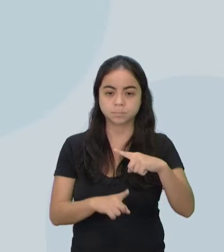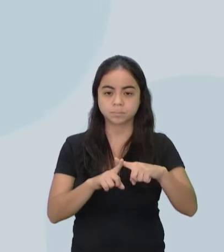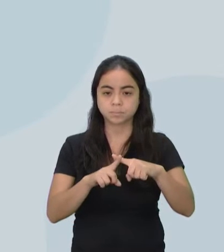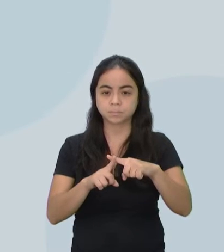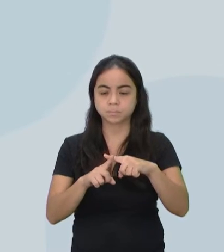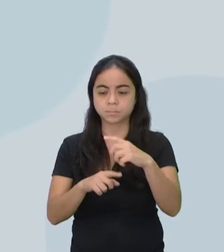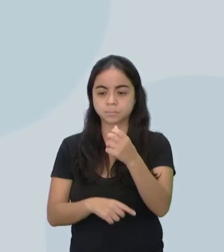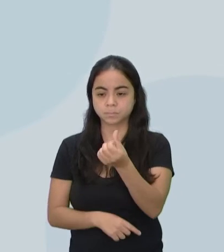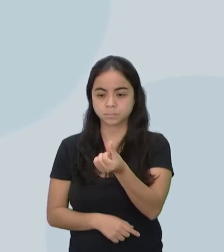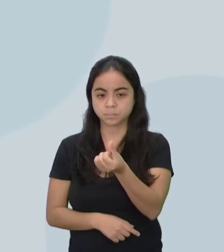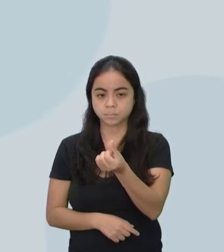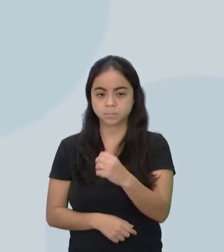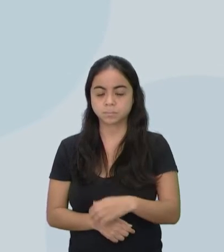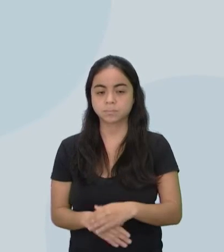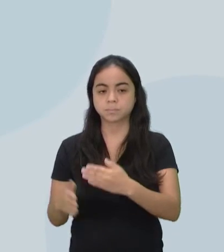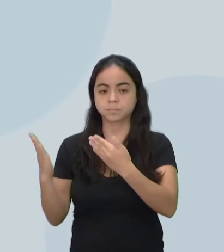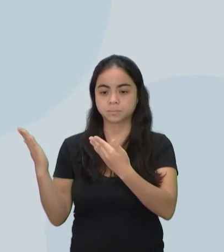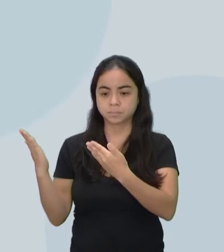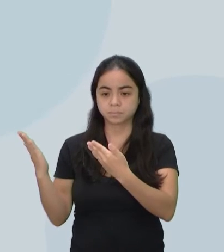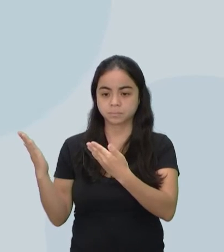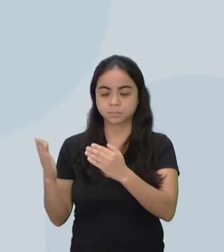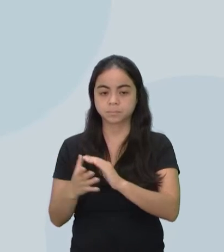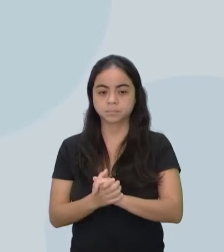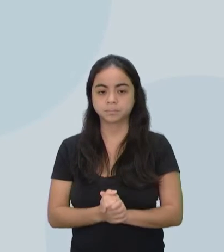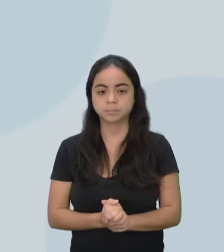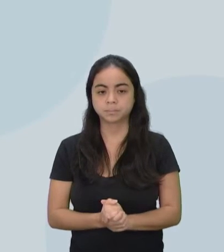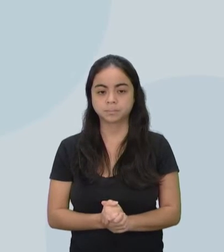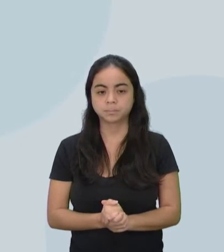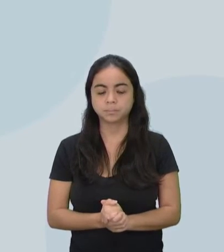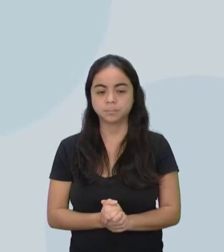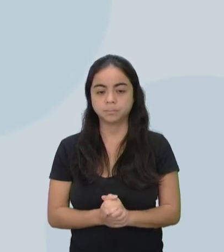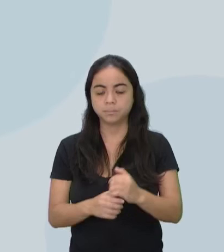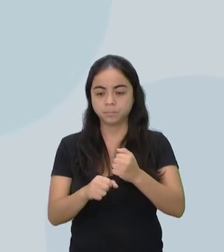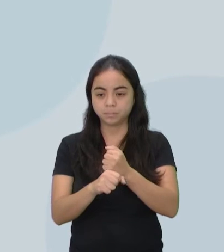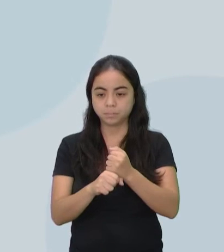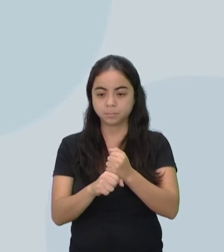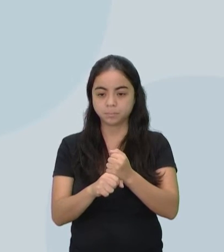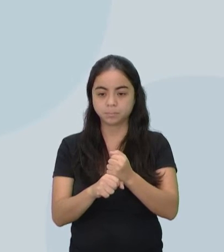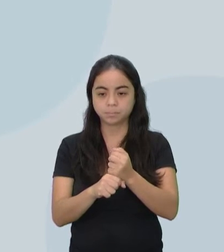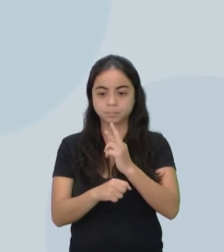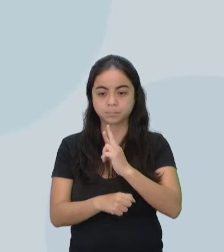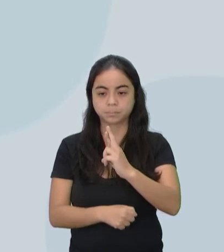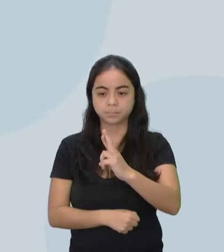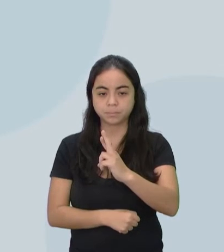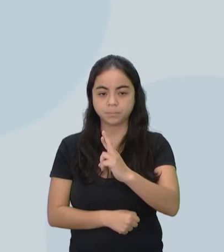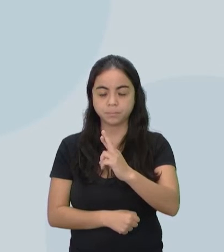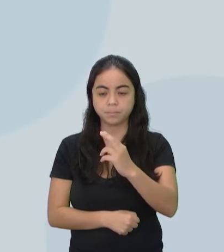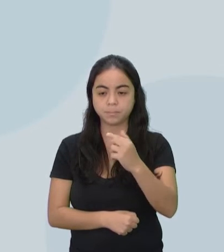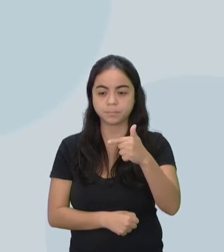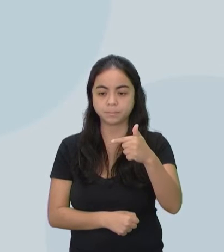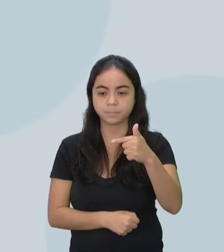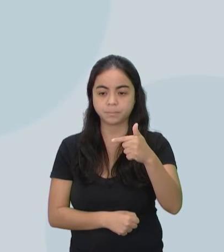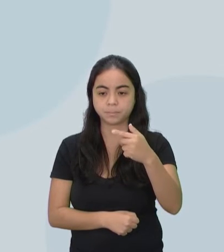nós vamos pegar 120 e multiplicar por 6. 120 vezes 6 vai dar